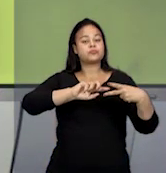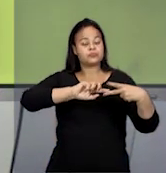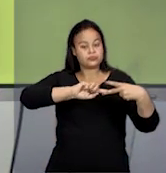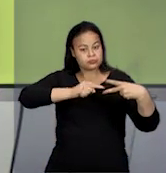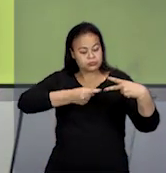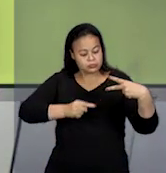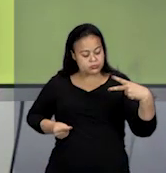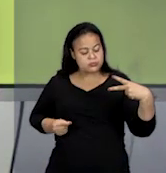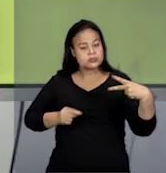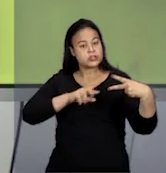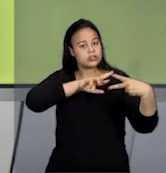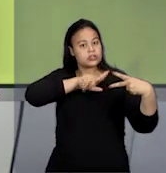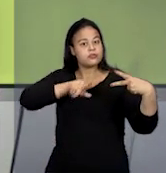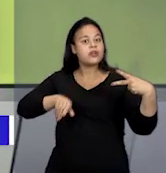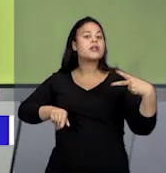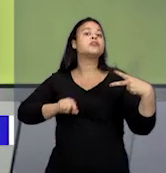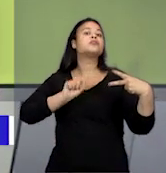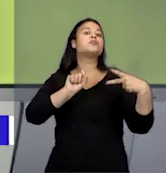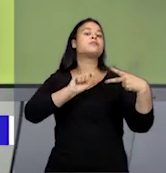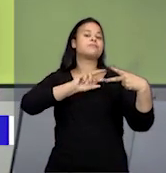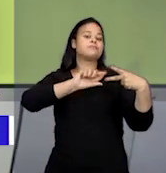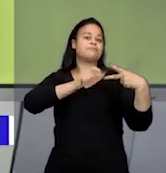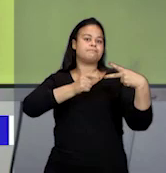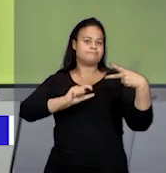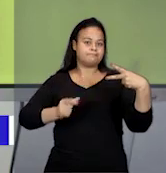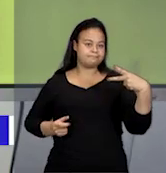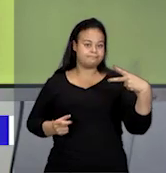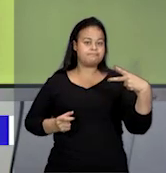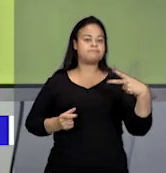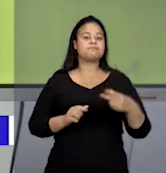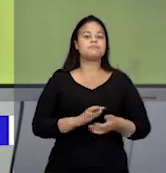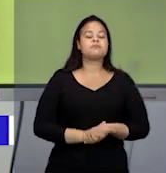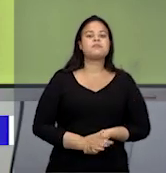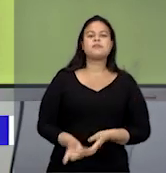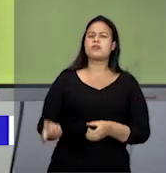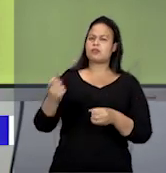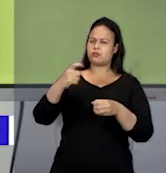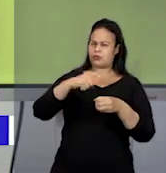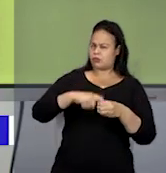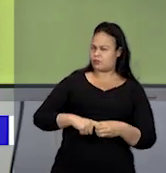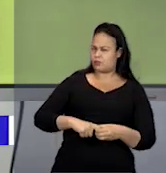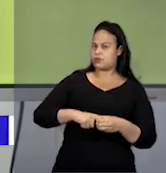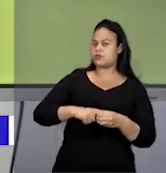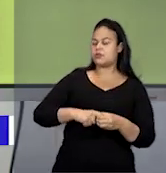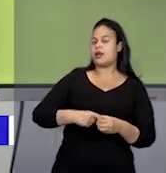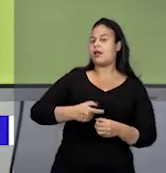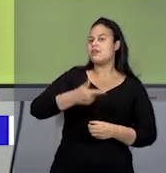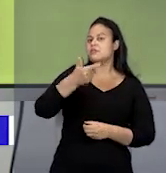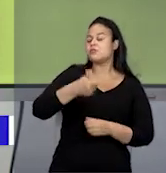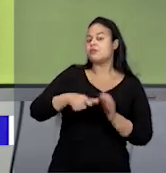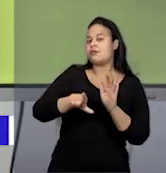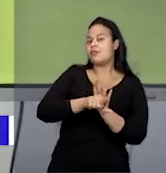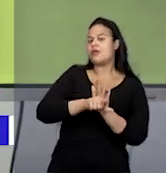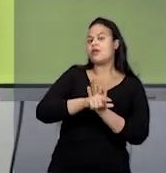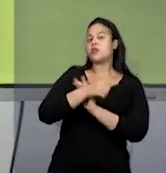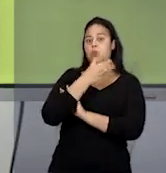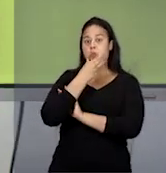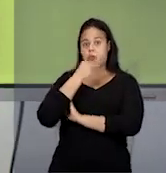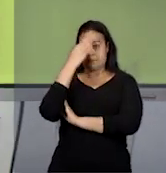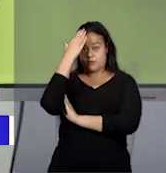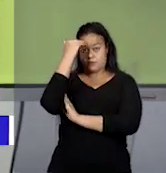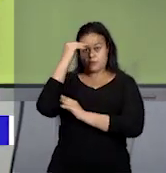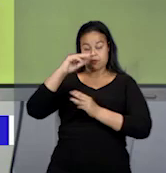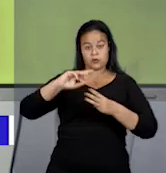genes. Então, para a gente iniciar, vamos retomar aí a questão da segunda lei de Mendel, que é super